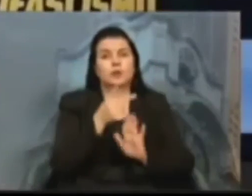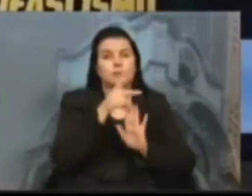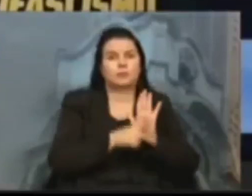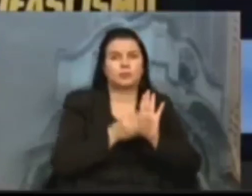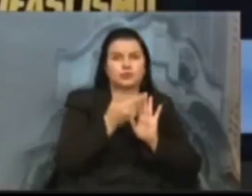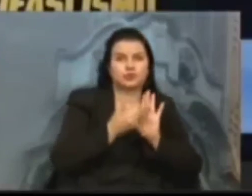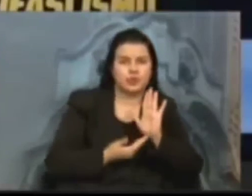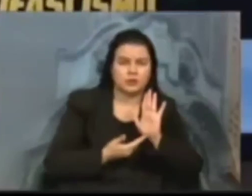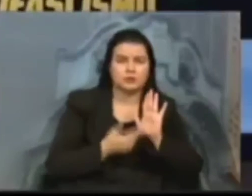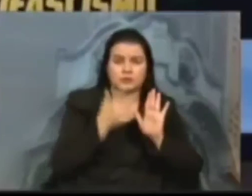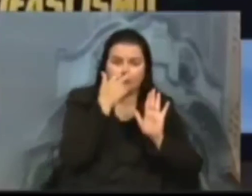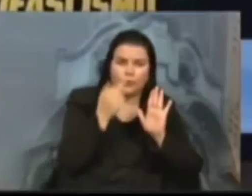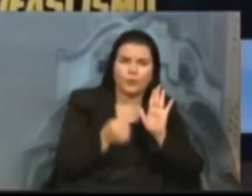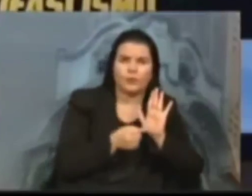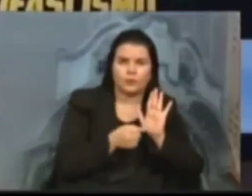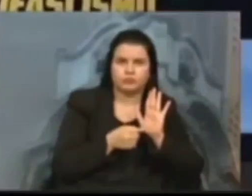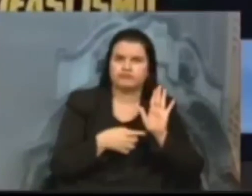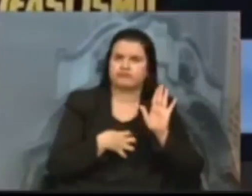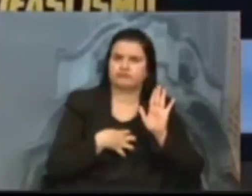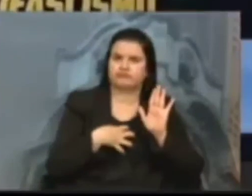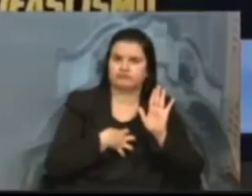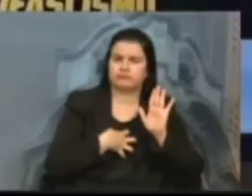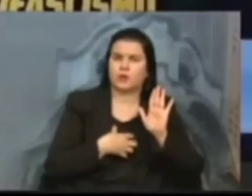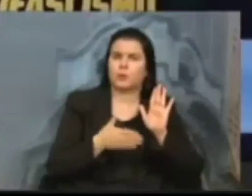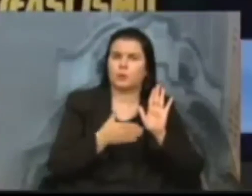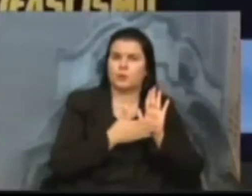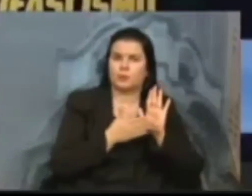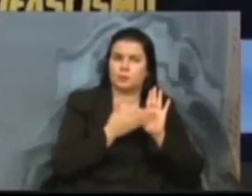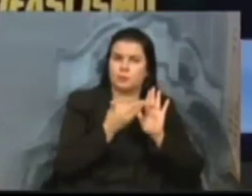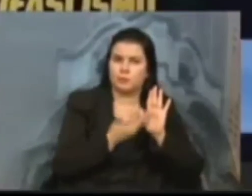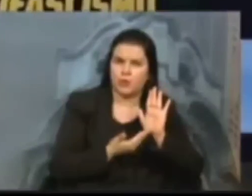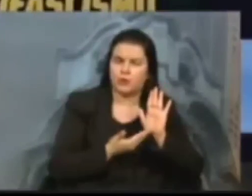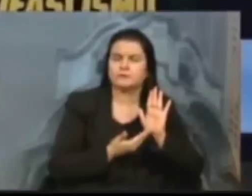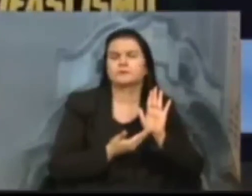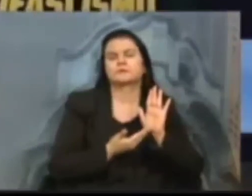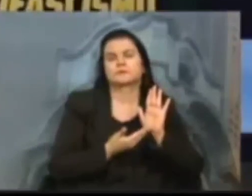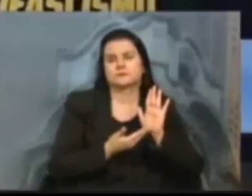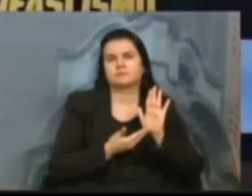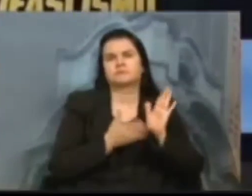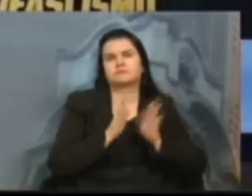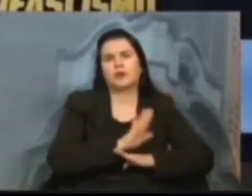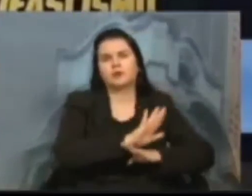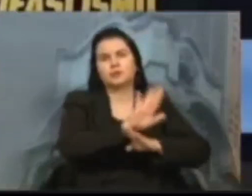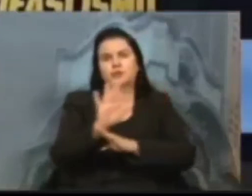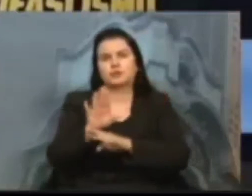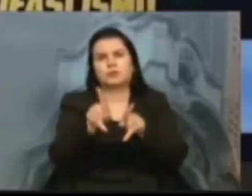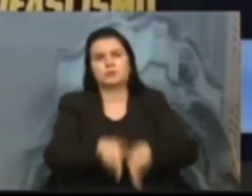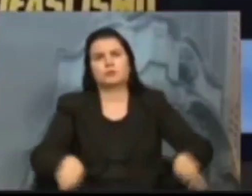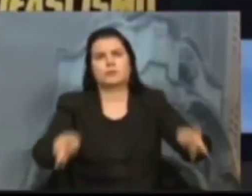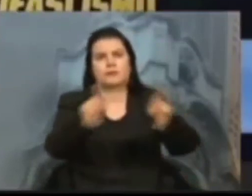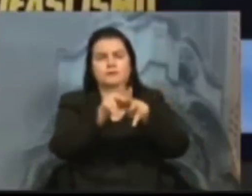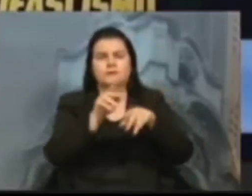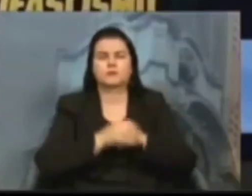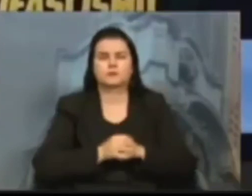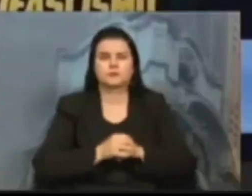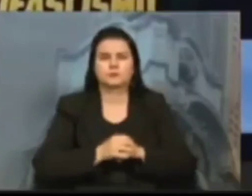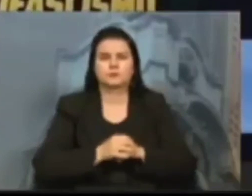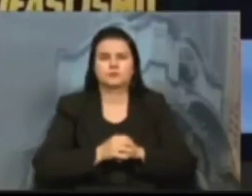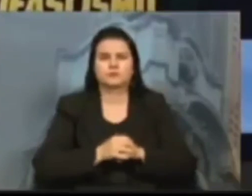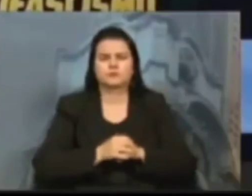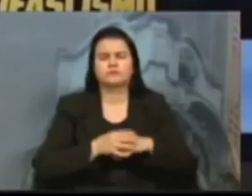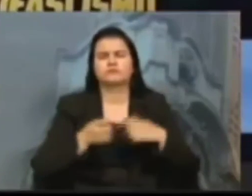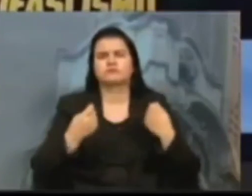projeto desse perfil, com essa proposta, que abranja a população que ele está abrangendo, é